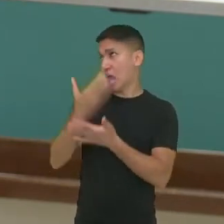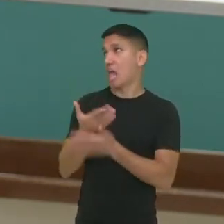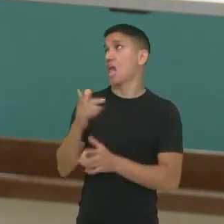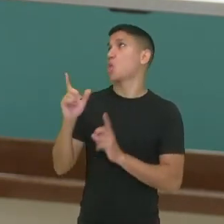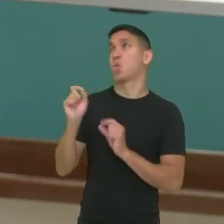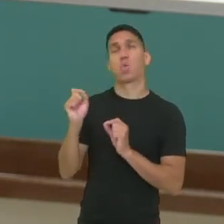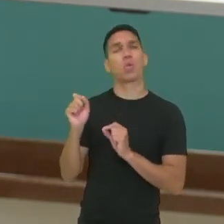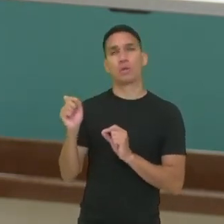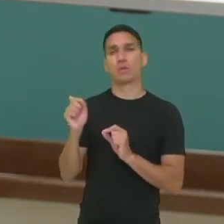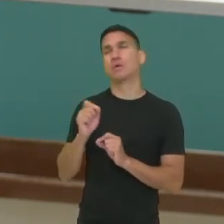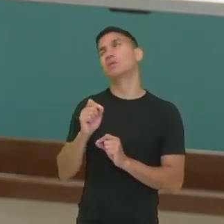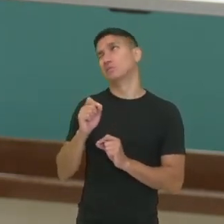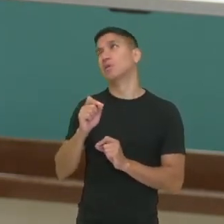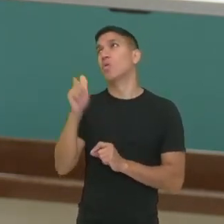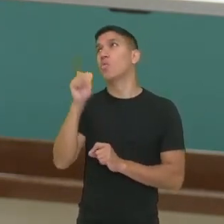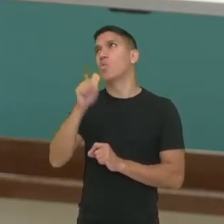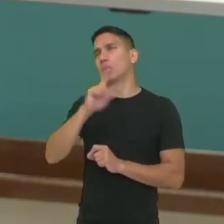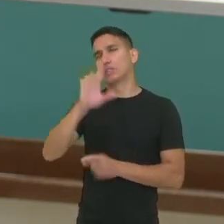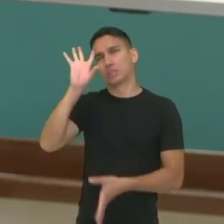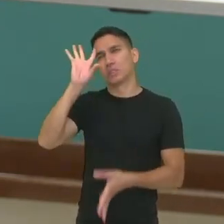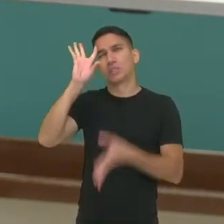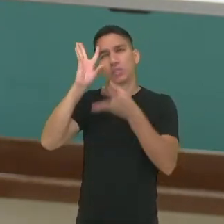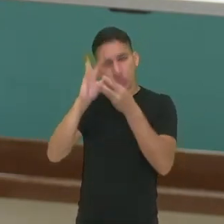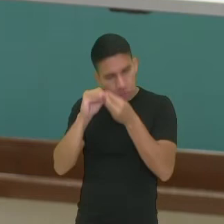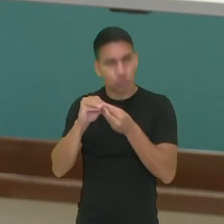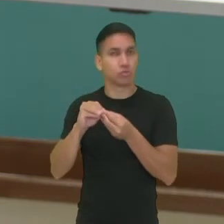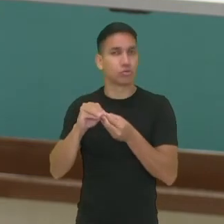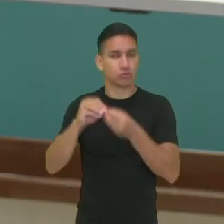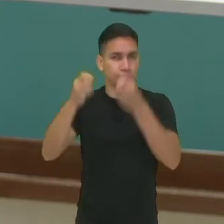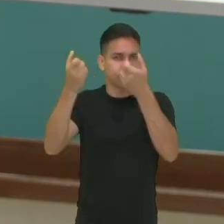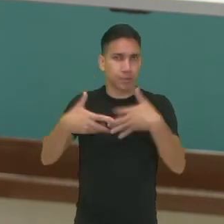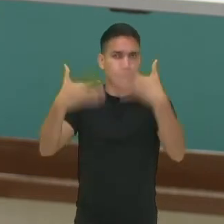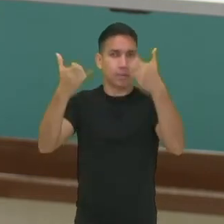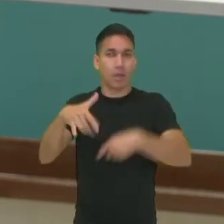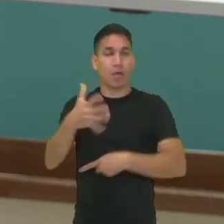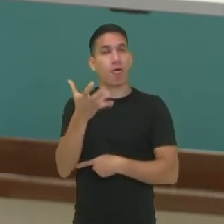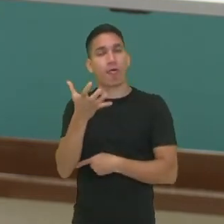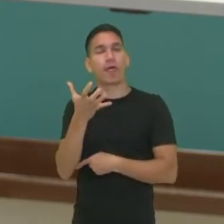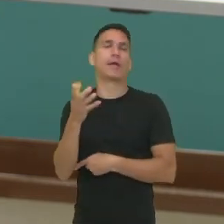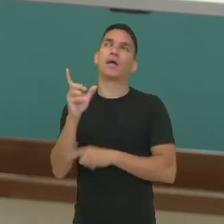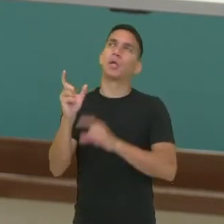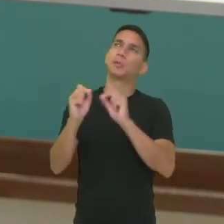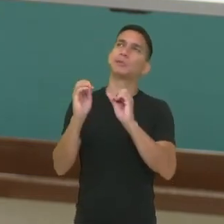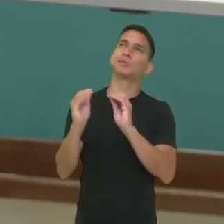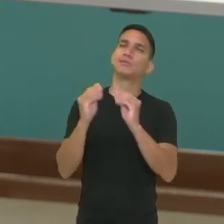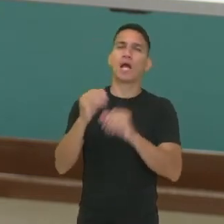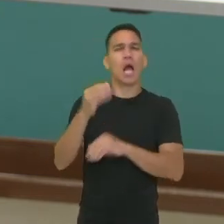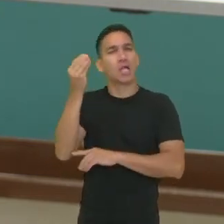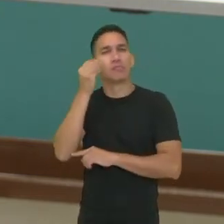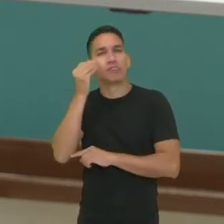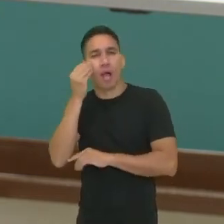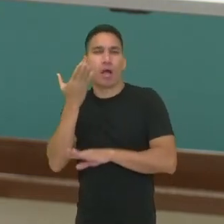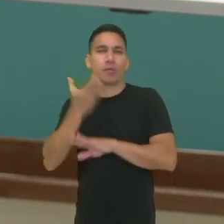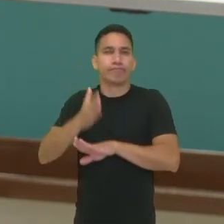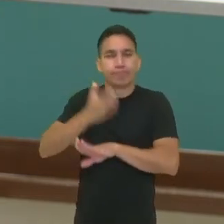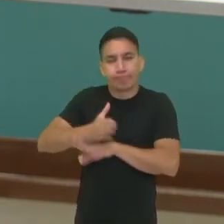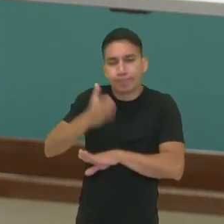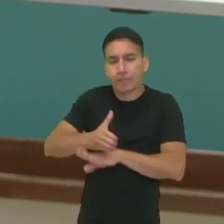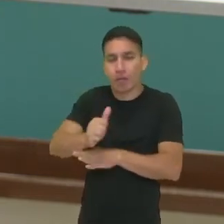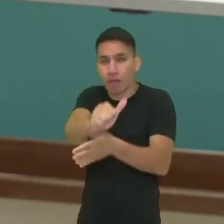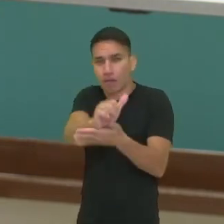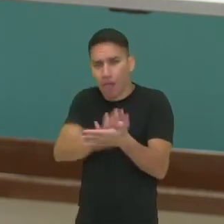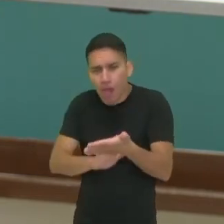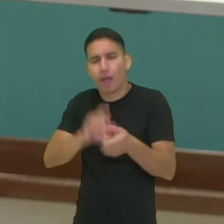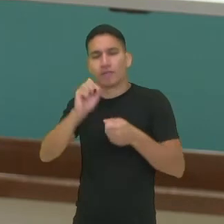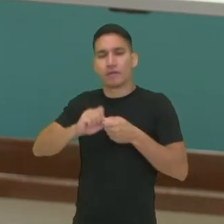acredito que consegui pegar bem essa ideia. Eu gostaria, professor, de praticar, exercitar isso